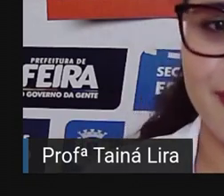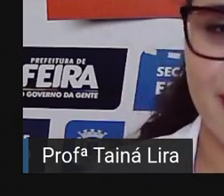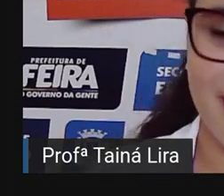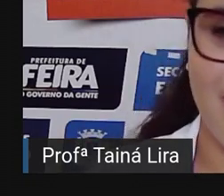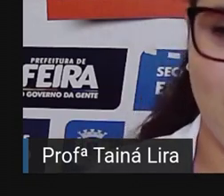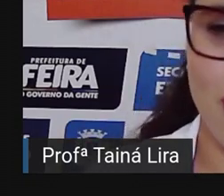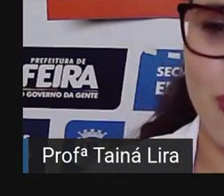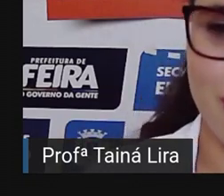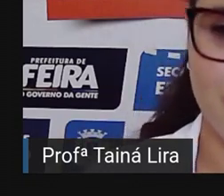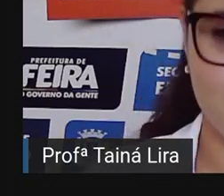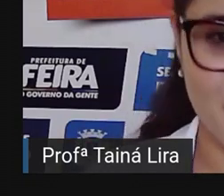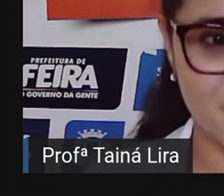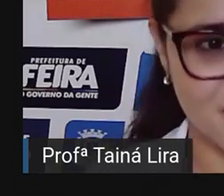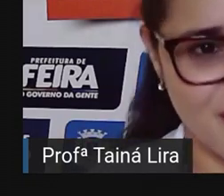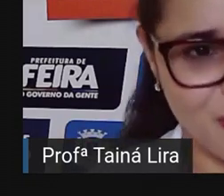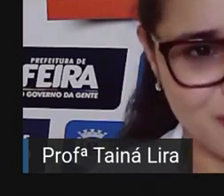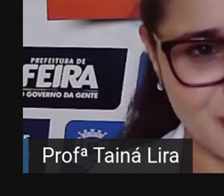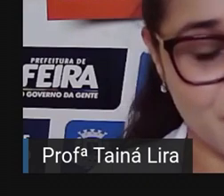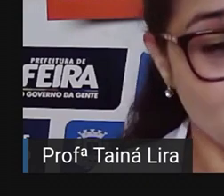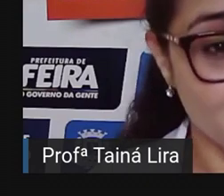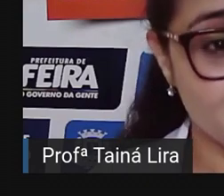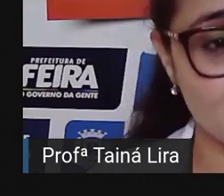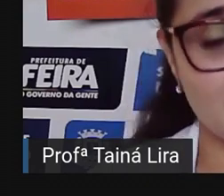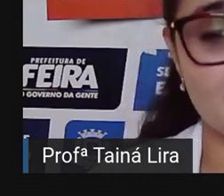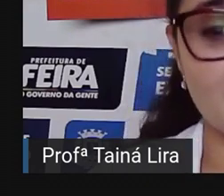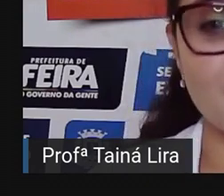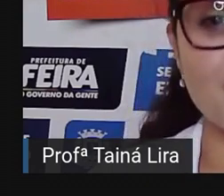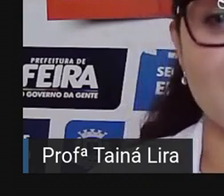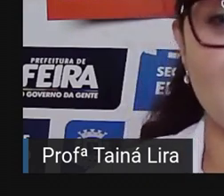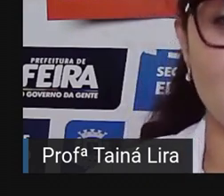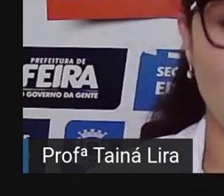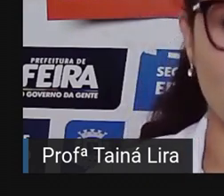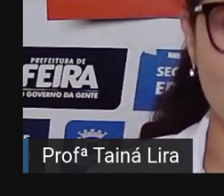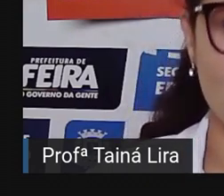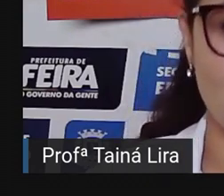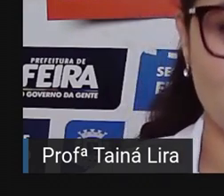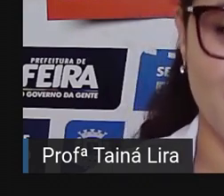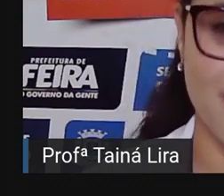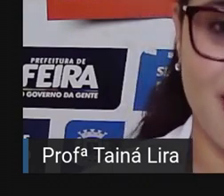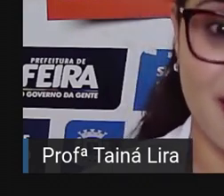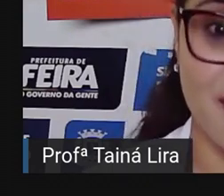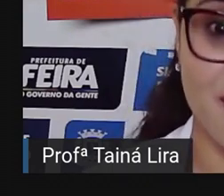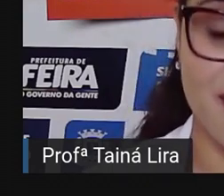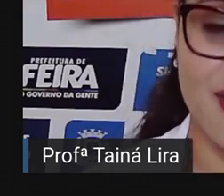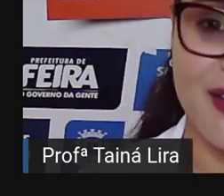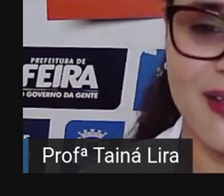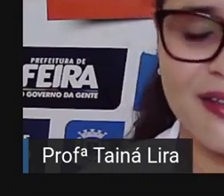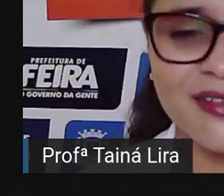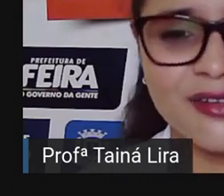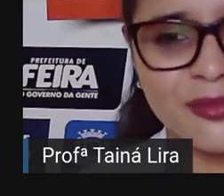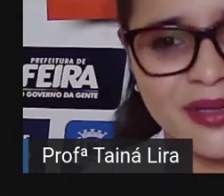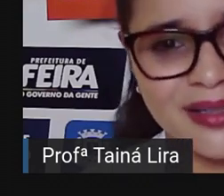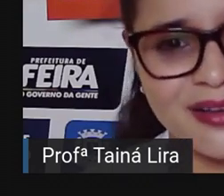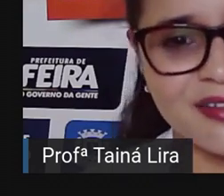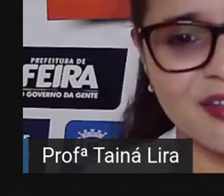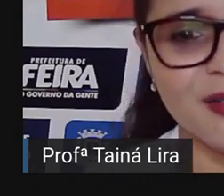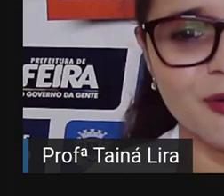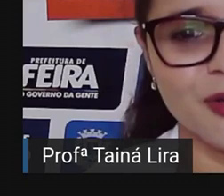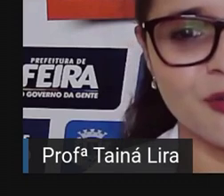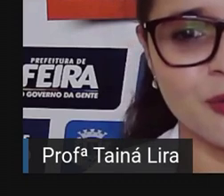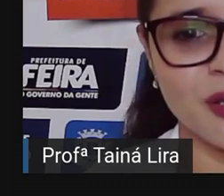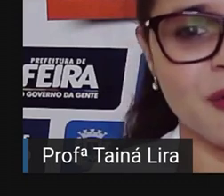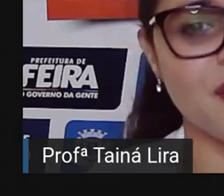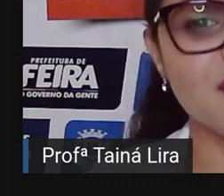muito legal muito especial Tá bom então é a nossa aula aí na área de ciências humanas